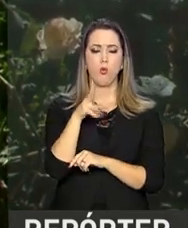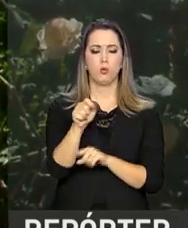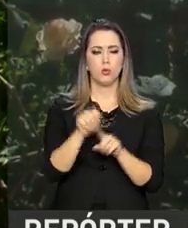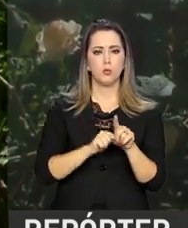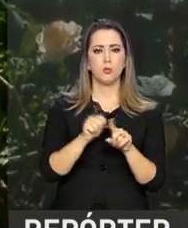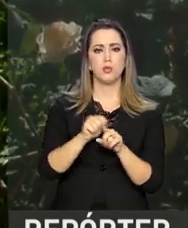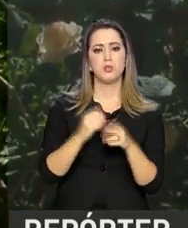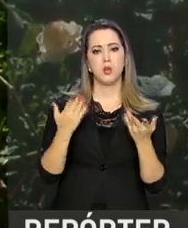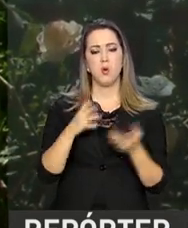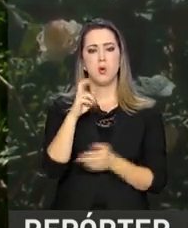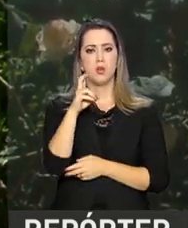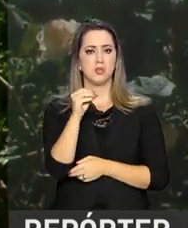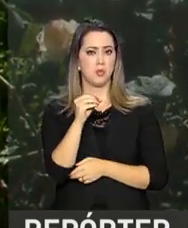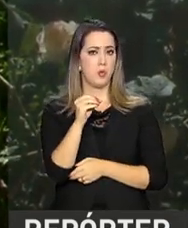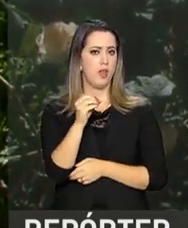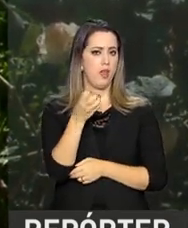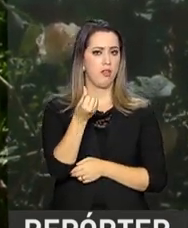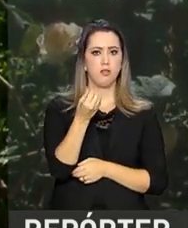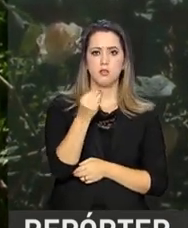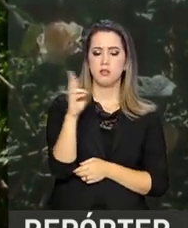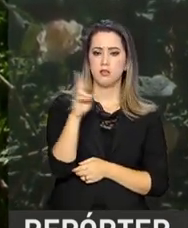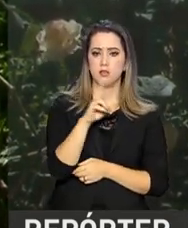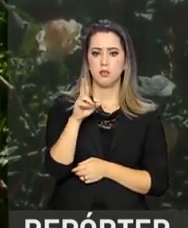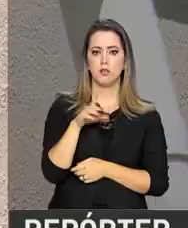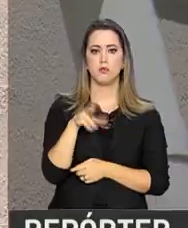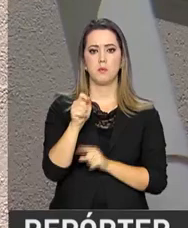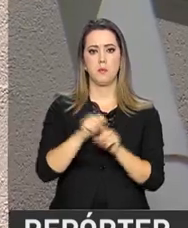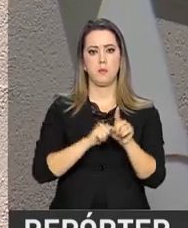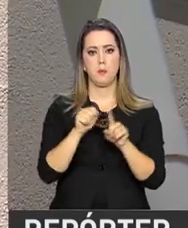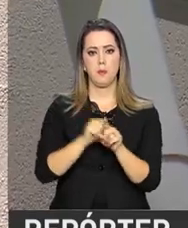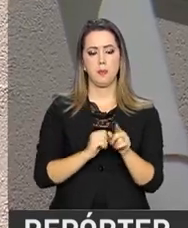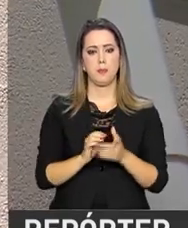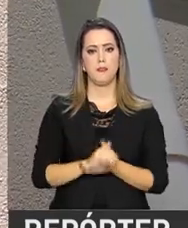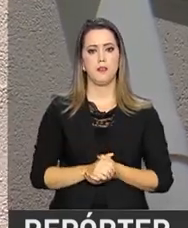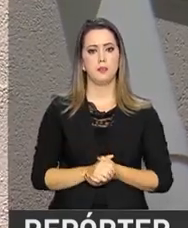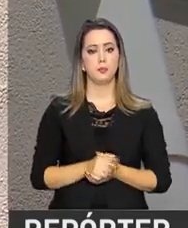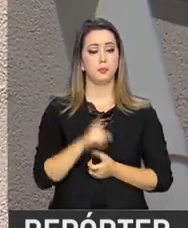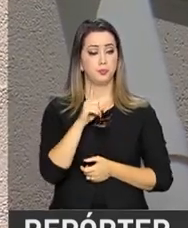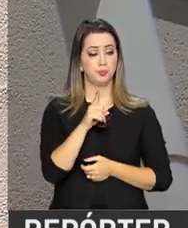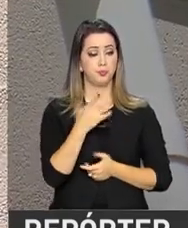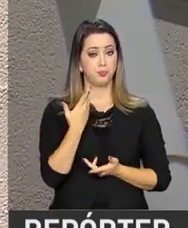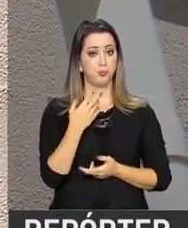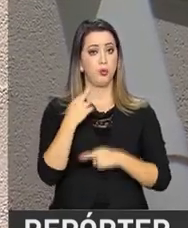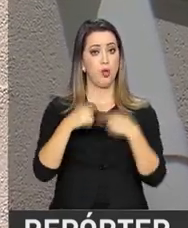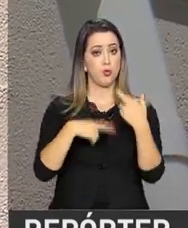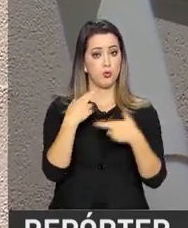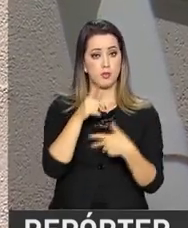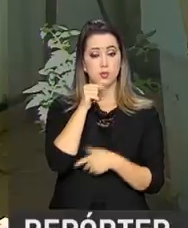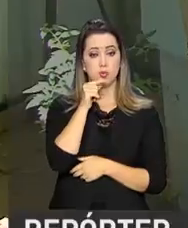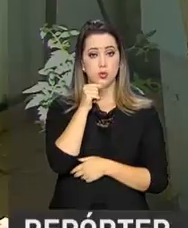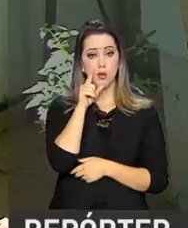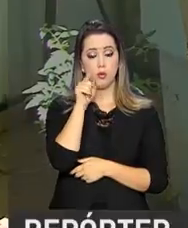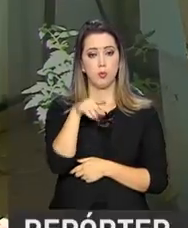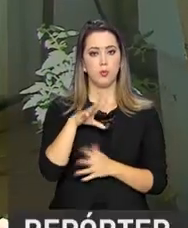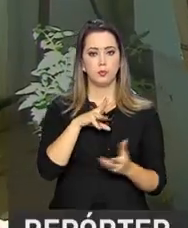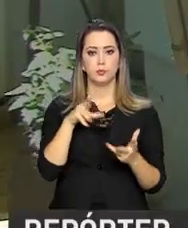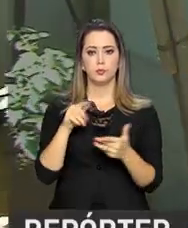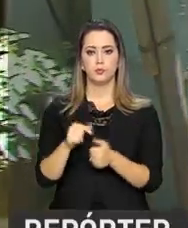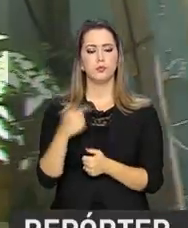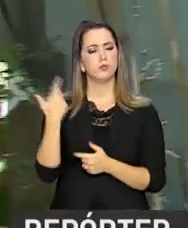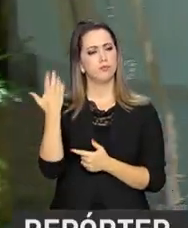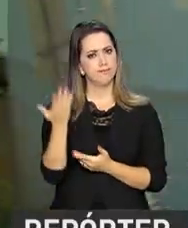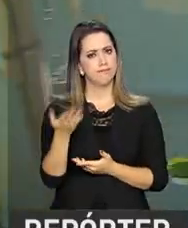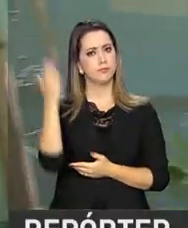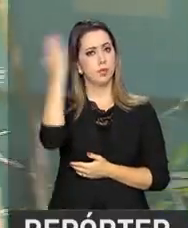pago R$ 50, R$ 60 cada mês, né? O reaproveitamento de água é um desafio mundial. E no caso do